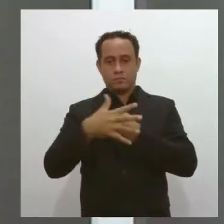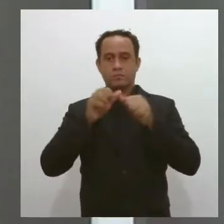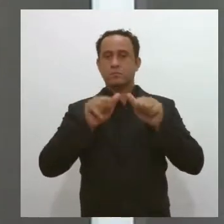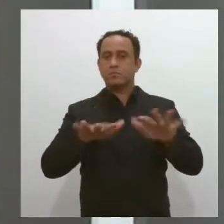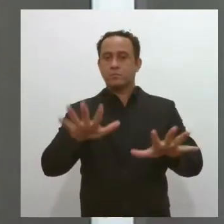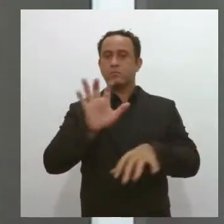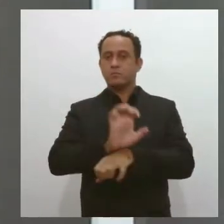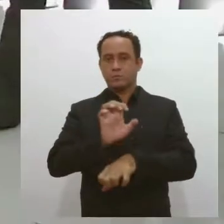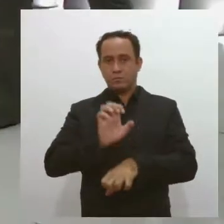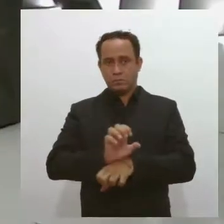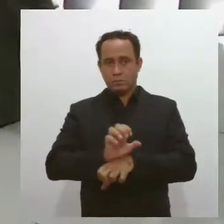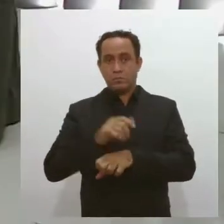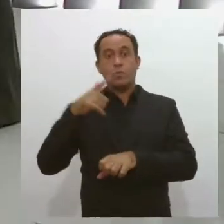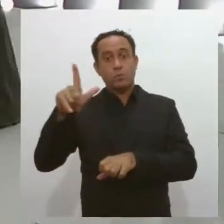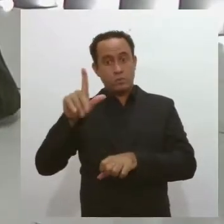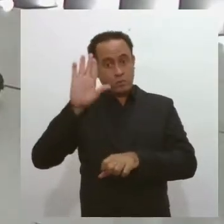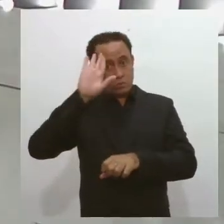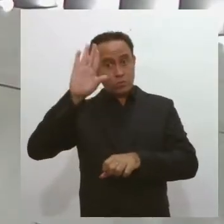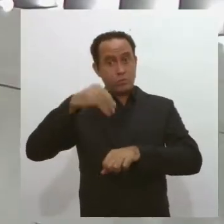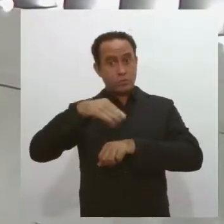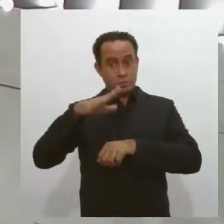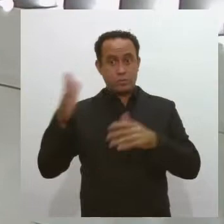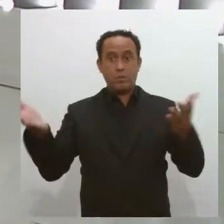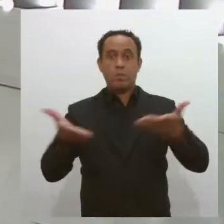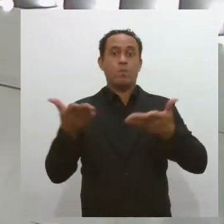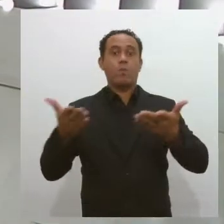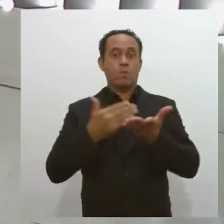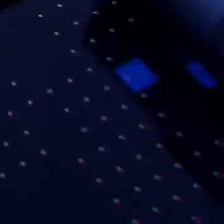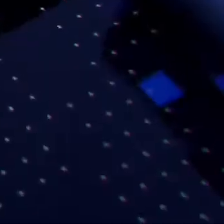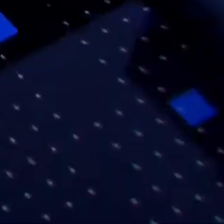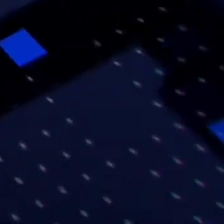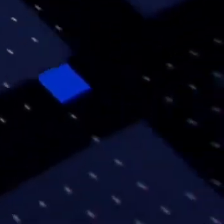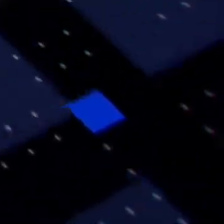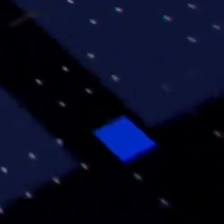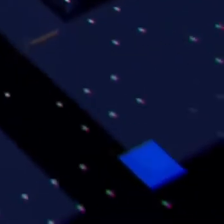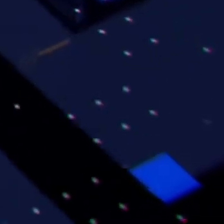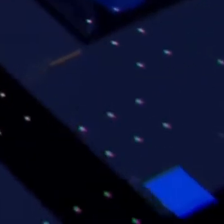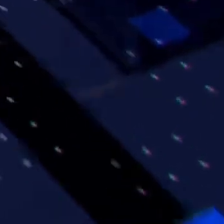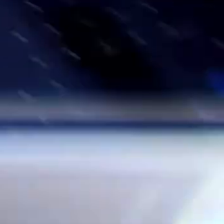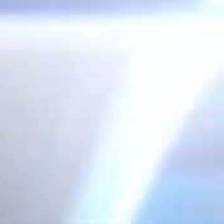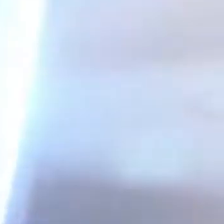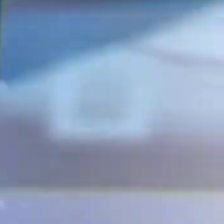estado. Esses e outros assuntos você acompanha a partir de agora.